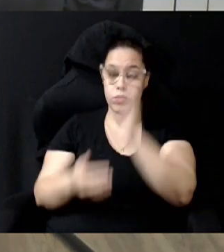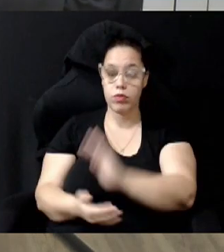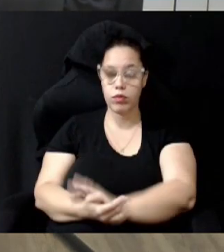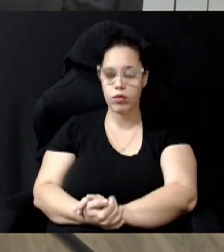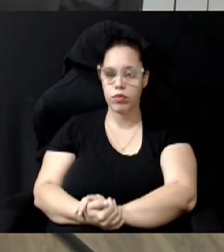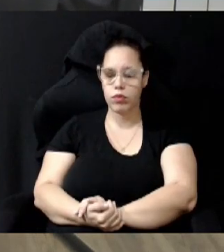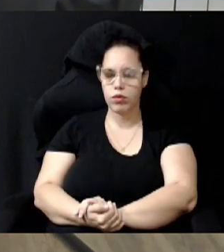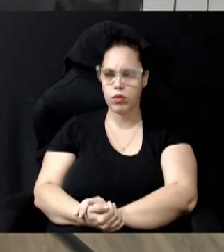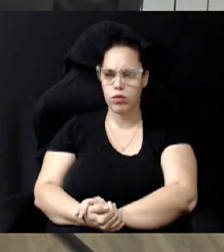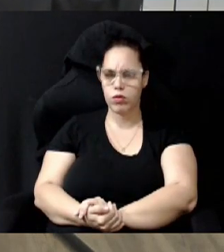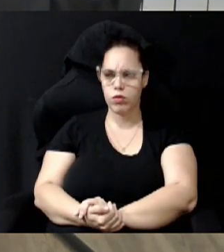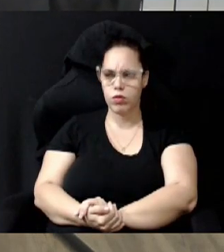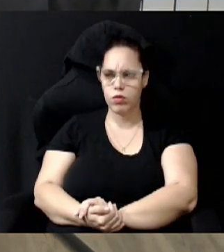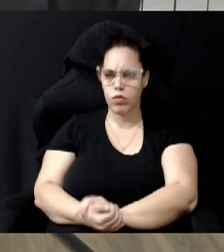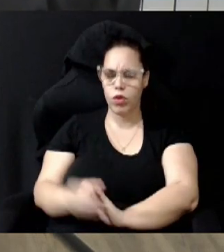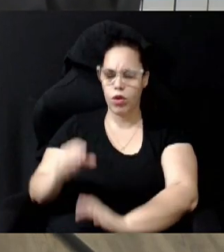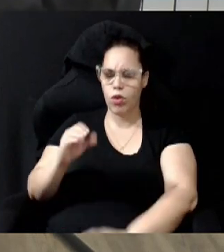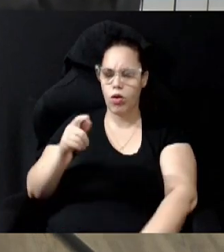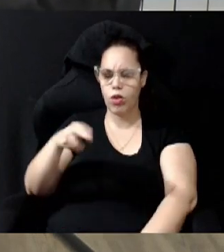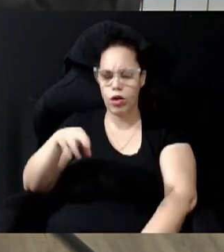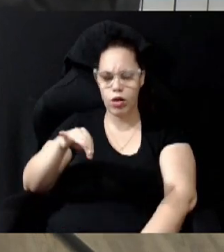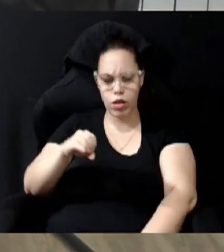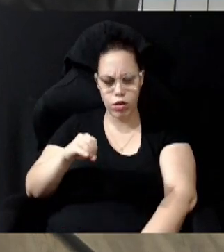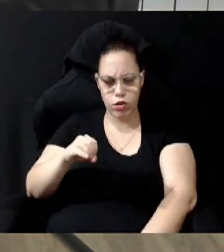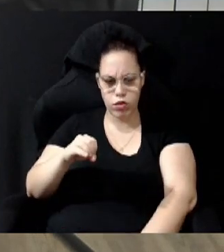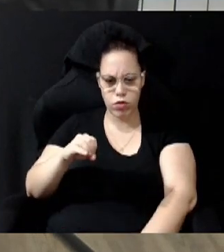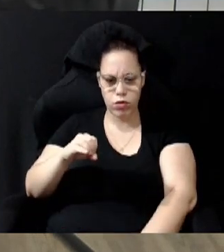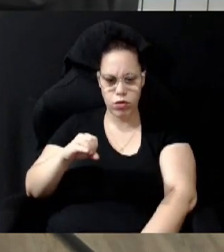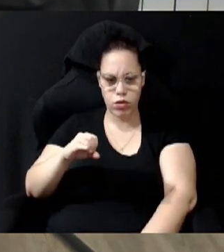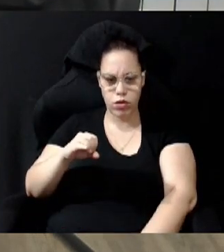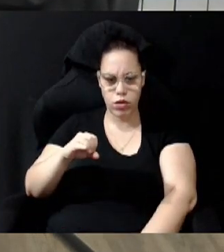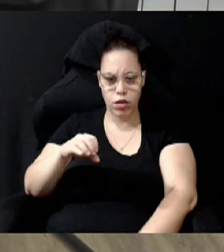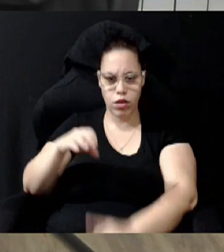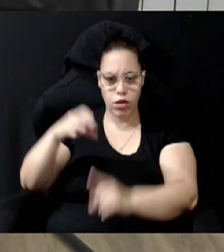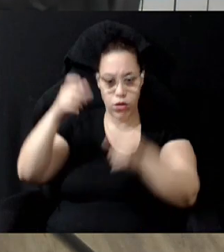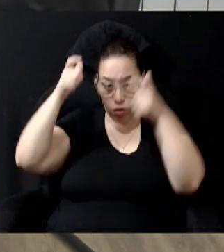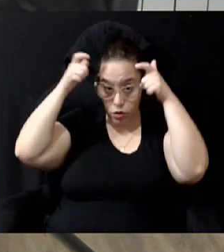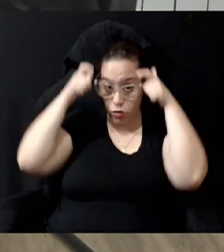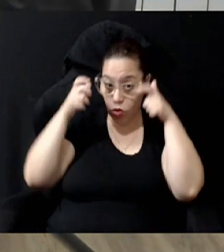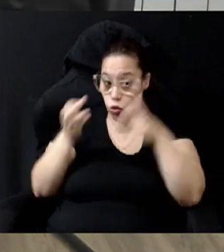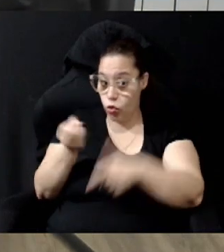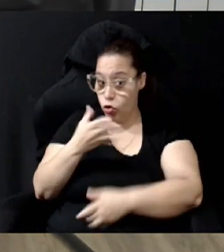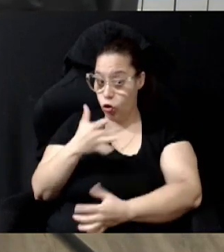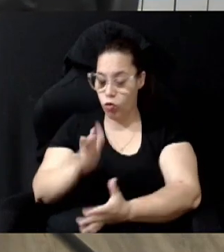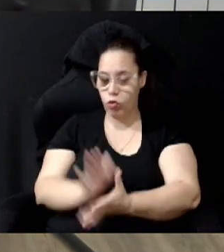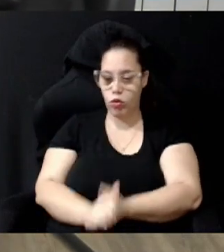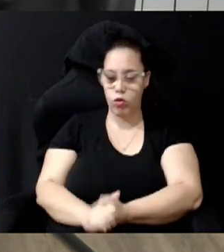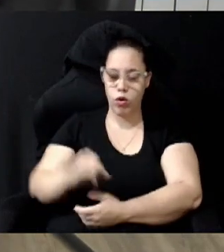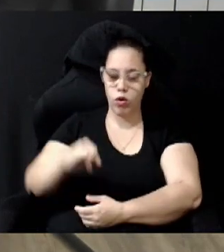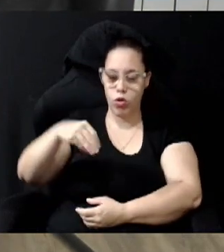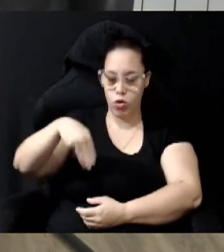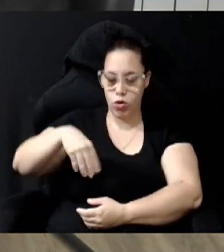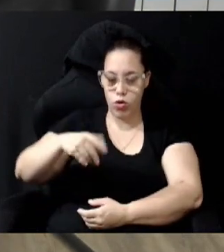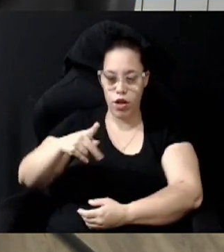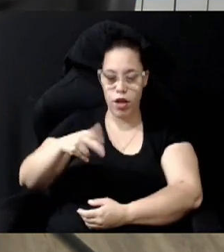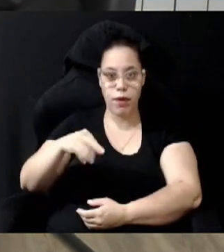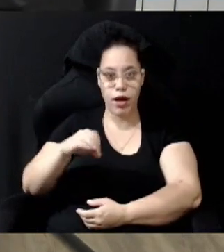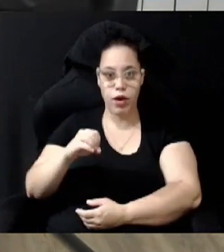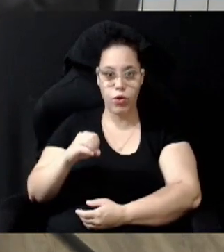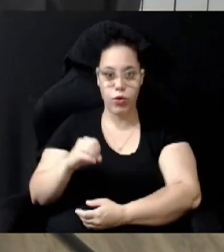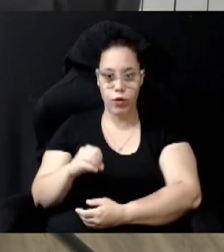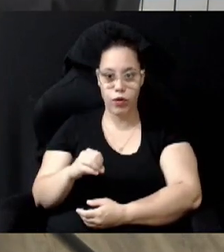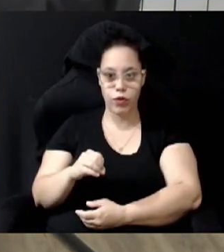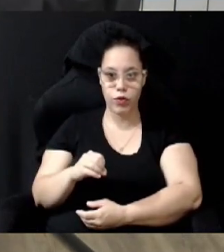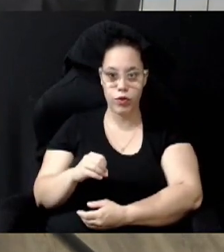do colonialismo, neocolonialismo, imperialismo, o novo imperialismo, ou império, como diz o Michael Hart e